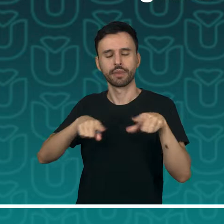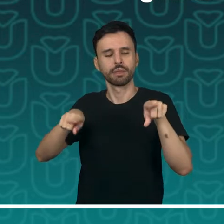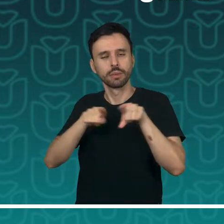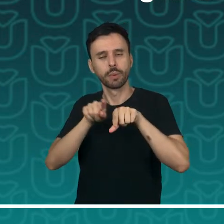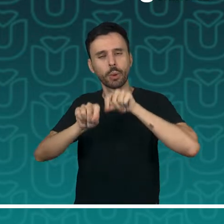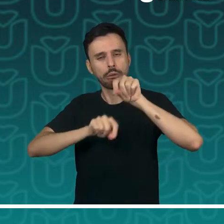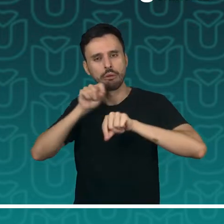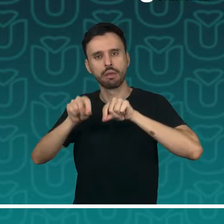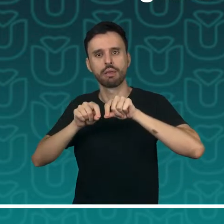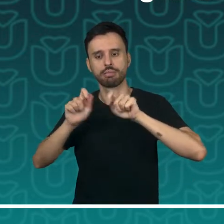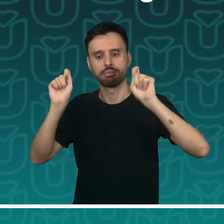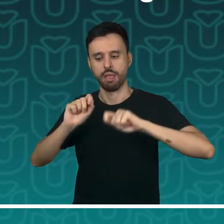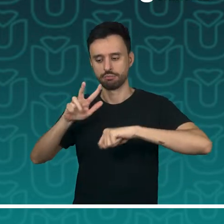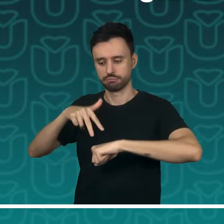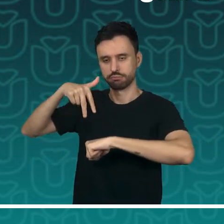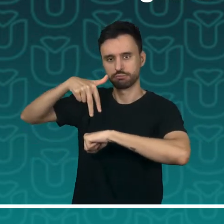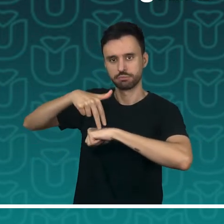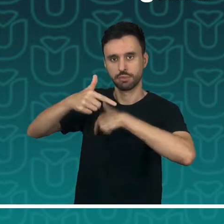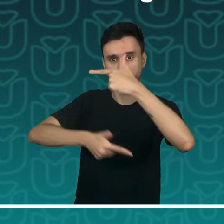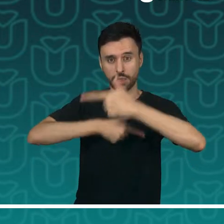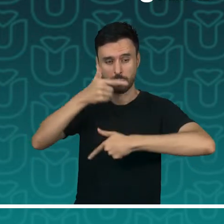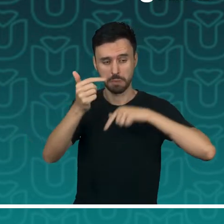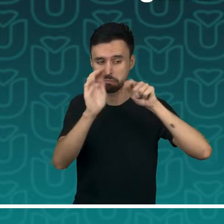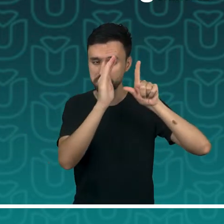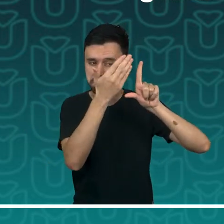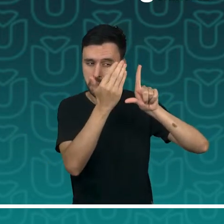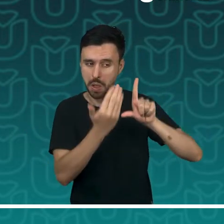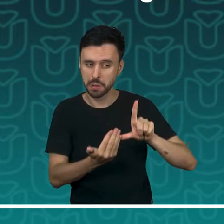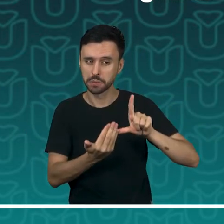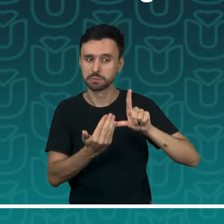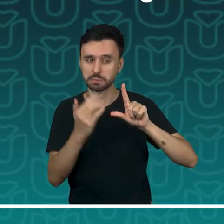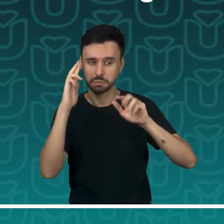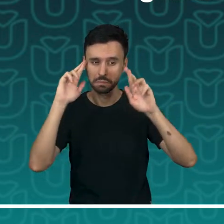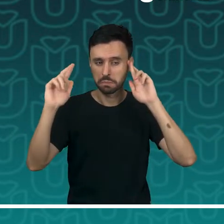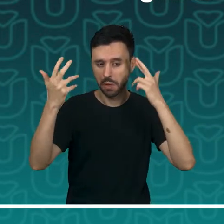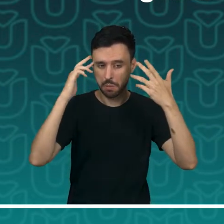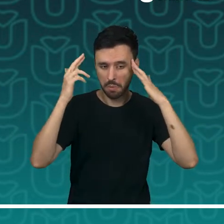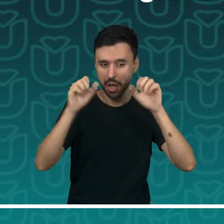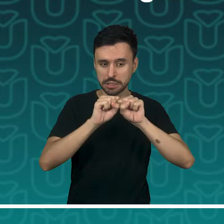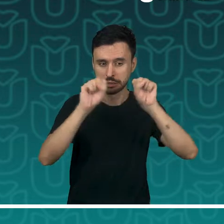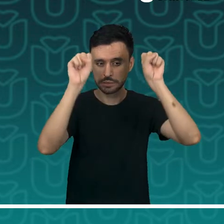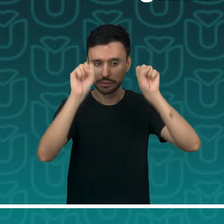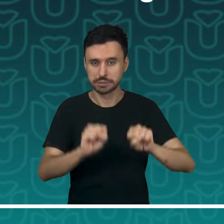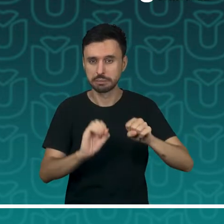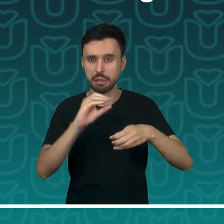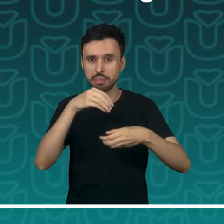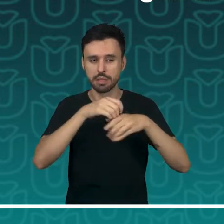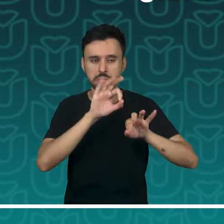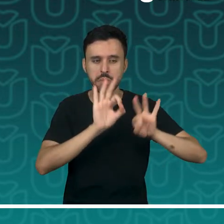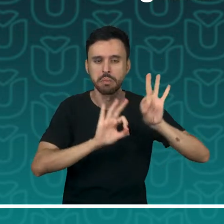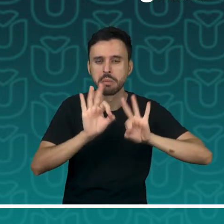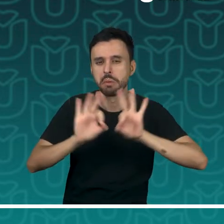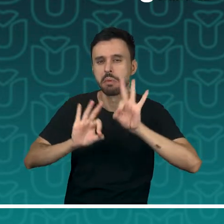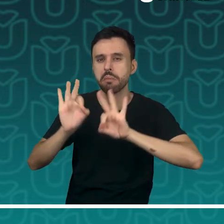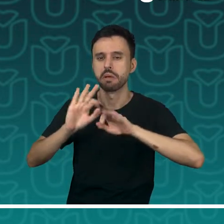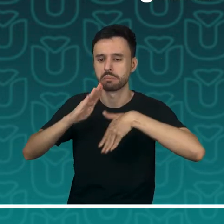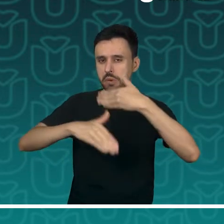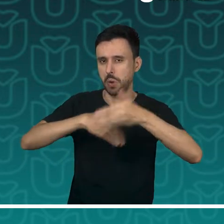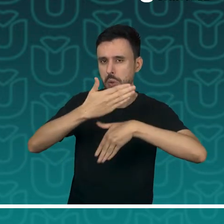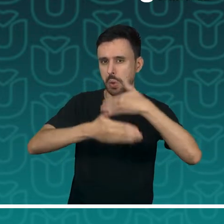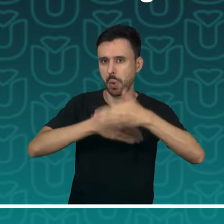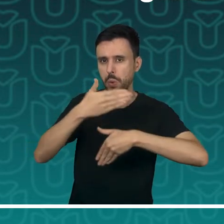Ele também será um profissional preparado para a atuação na análise e desenvolvimento de soluções de sistemas para a